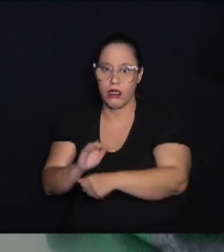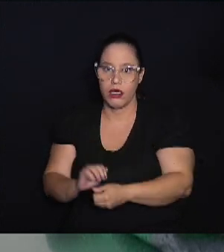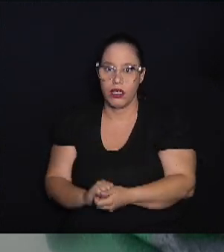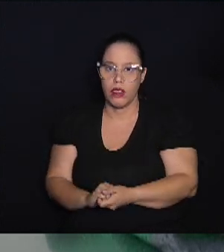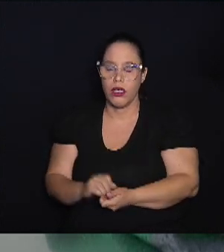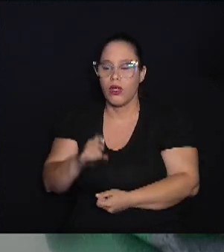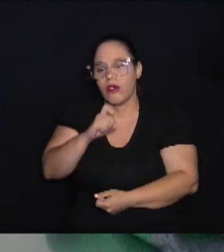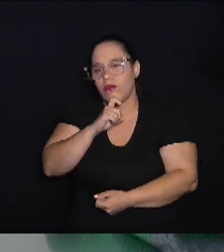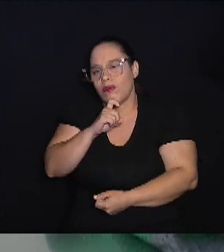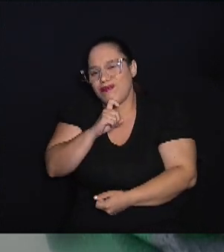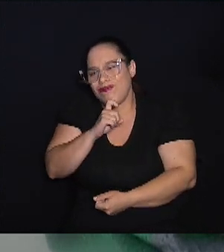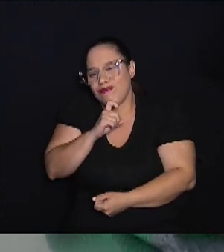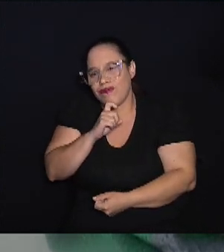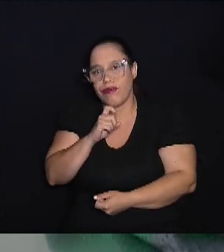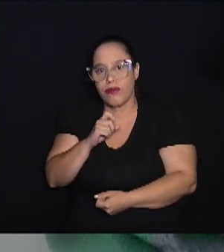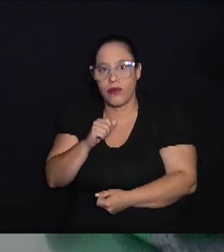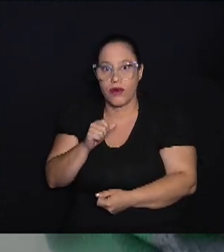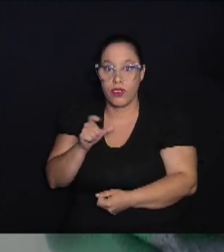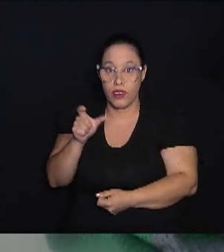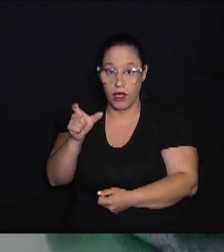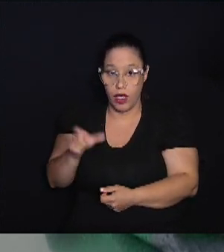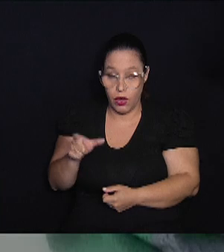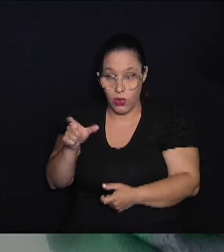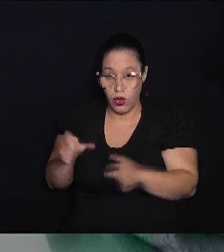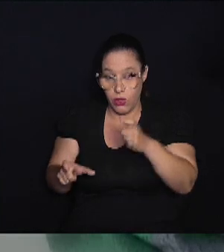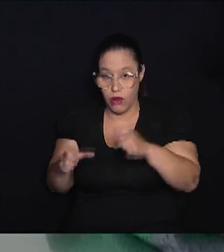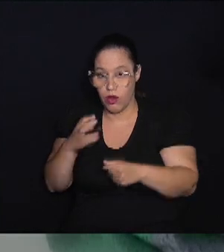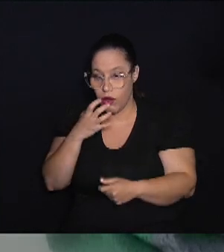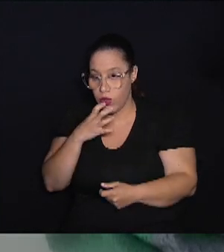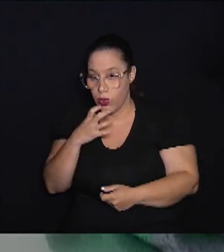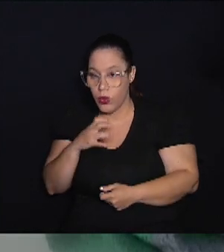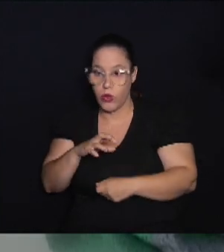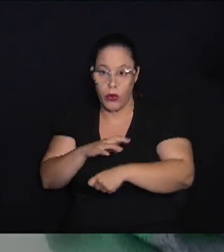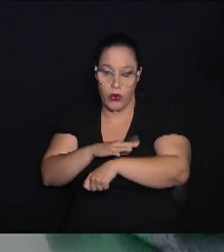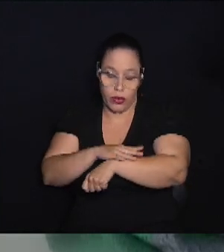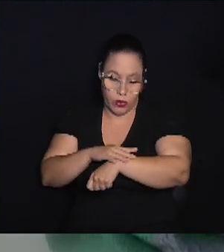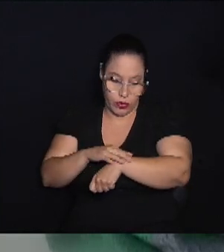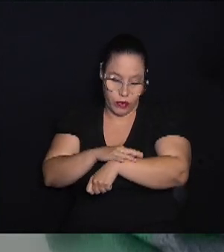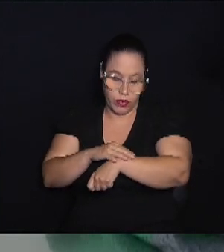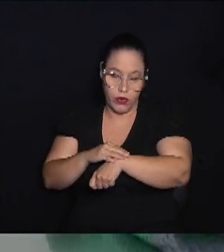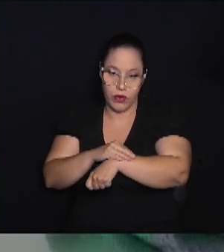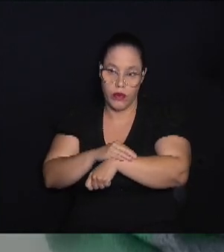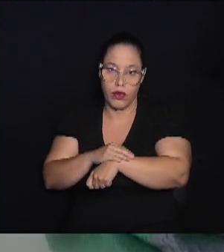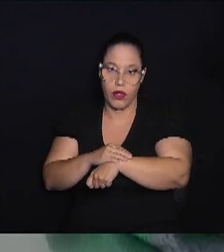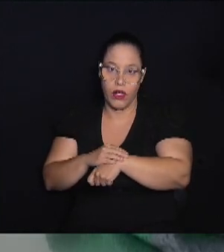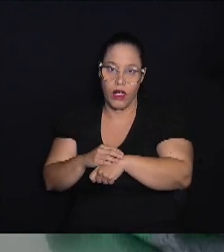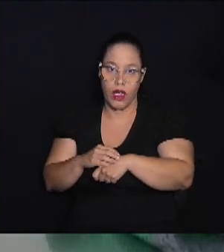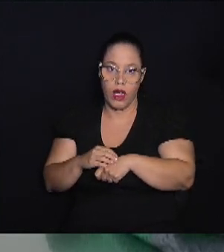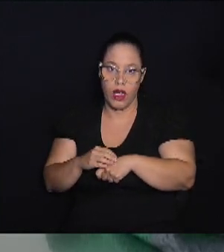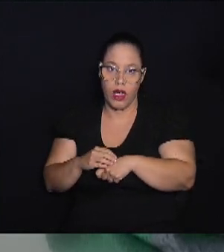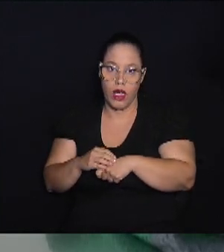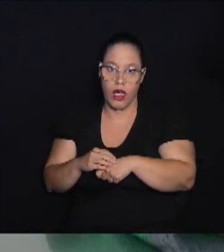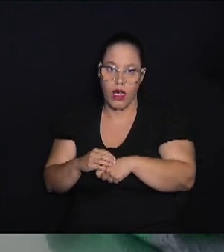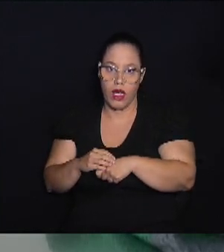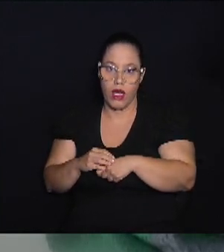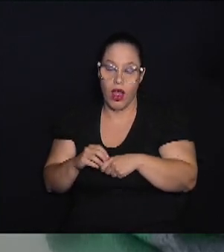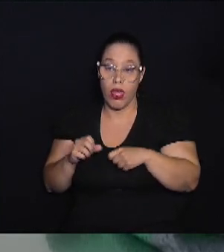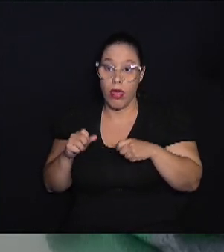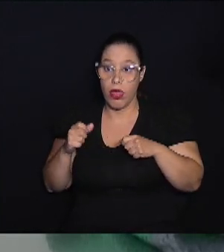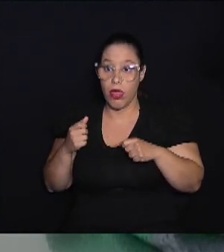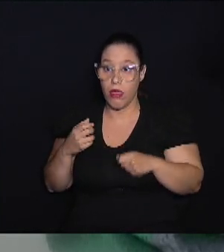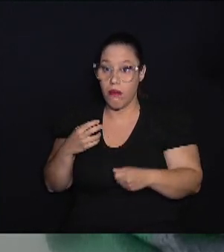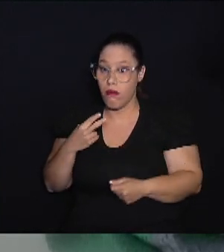frio? Tem alguns pacientes, por conta dos problemas de pele, que o ideal não é deixar abafada a pele,